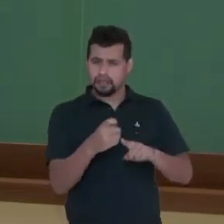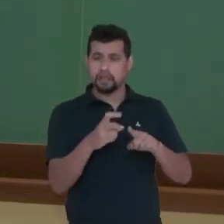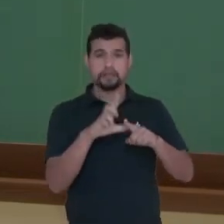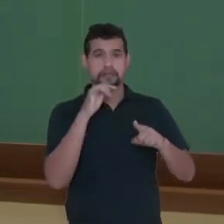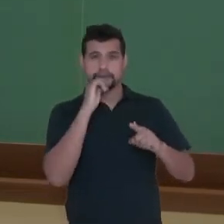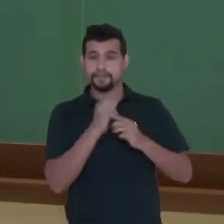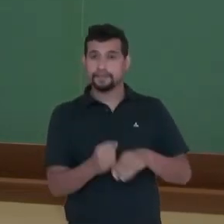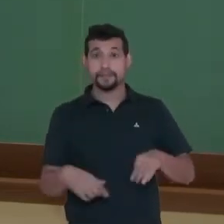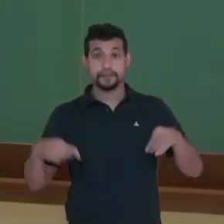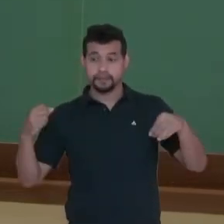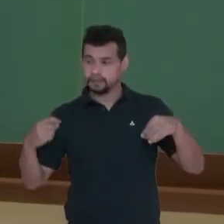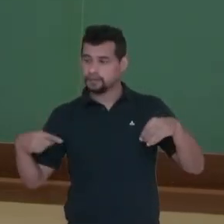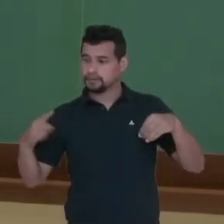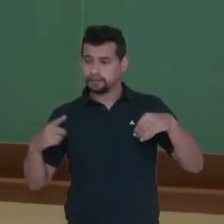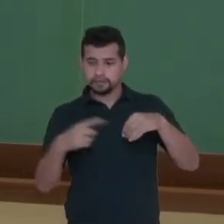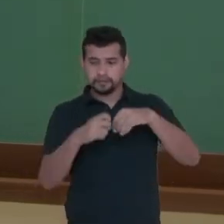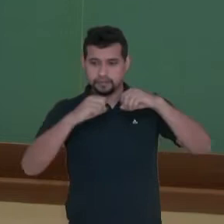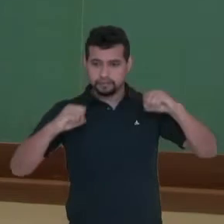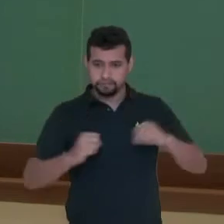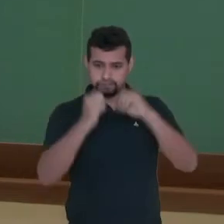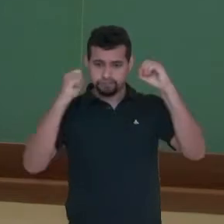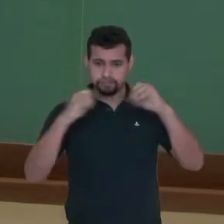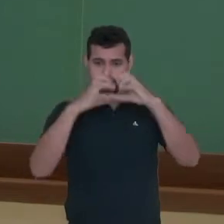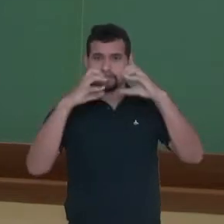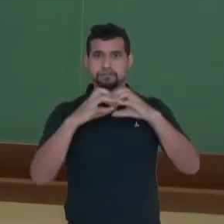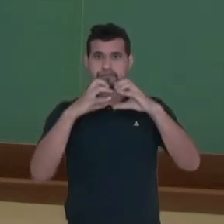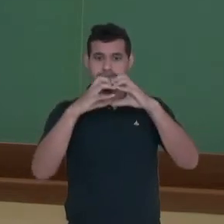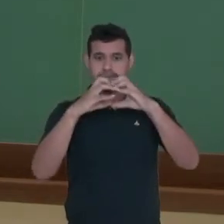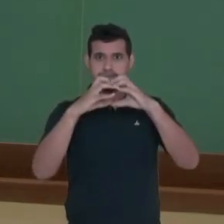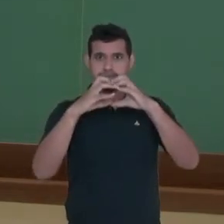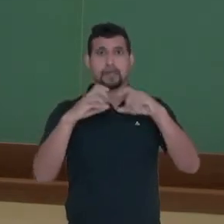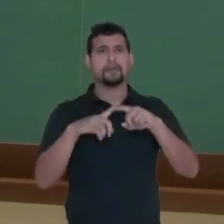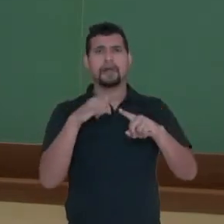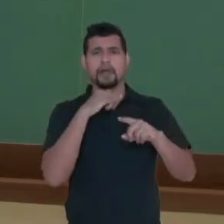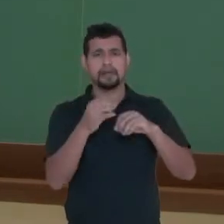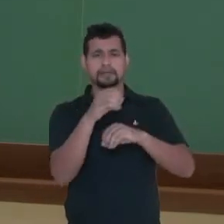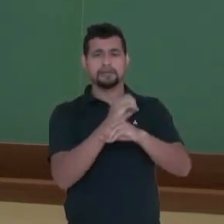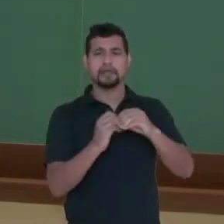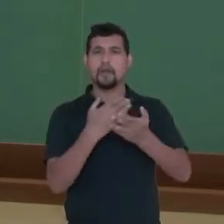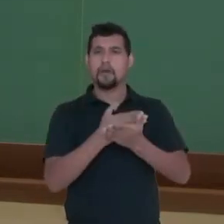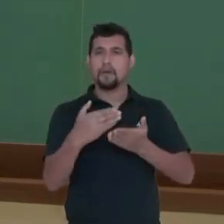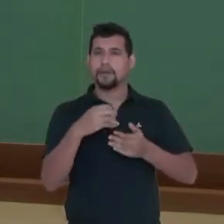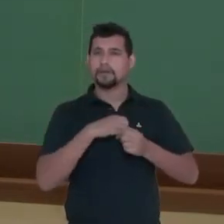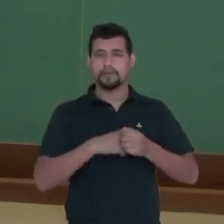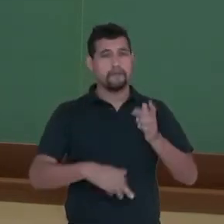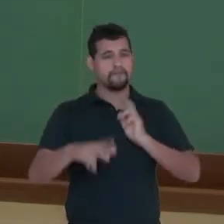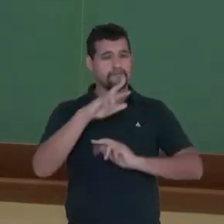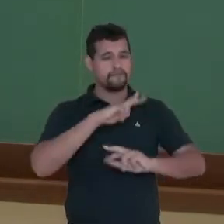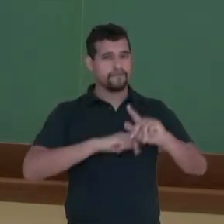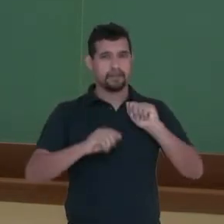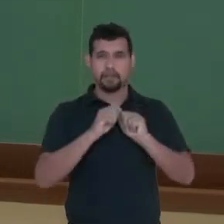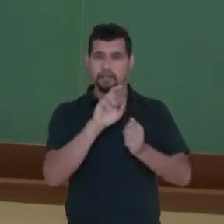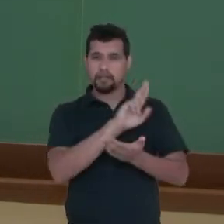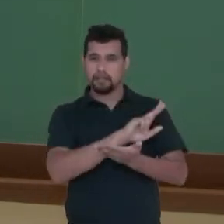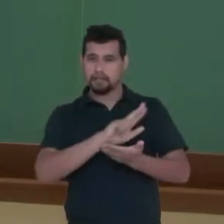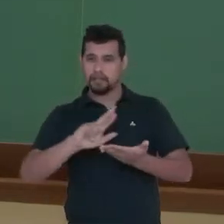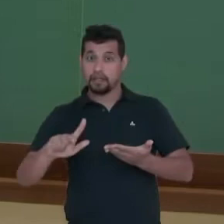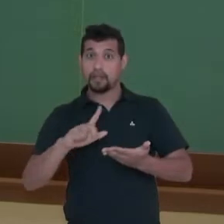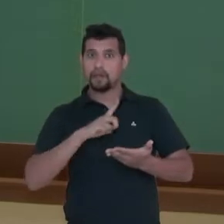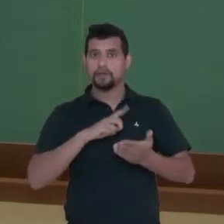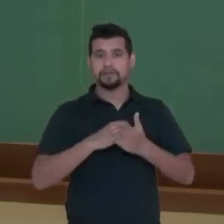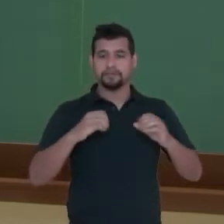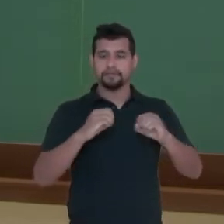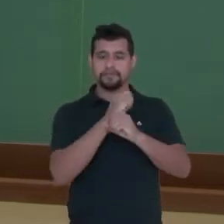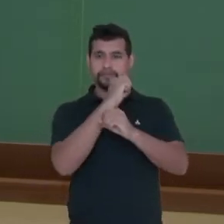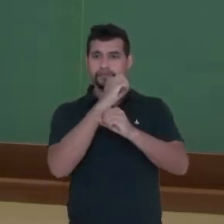encontram e ele vai formar um zigoto, uma única célula. Essa célula começa a passar por divisões celulares. Uma gera